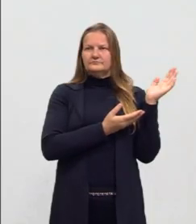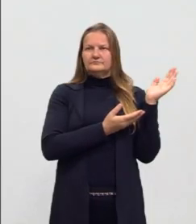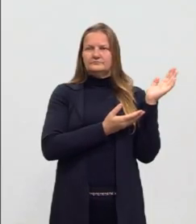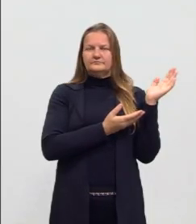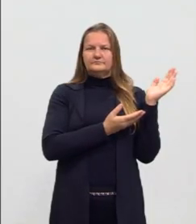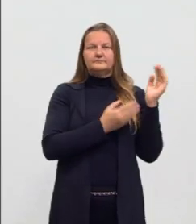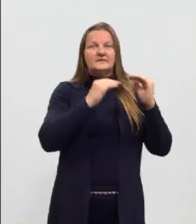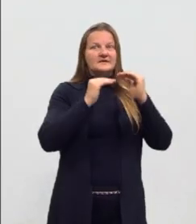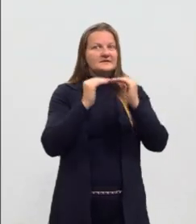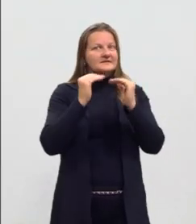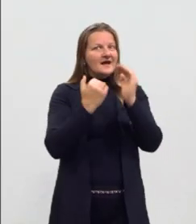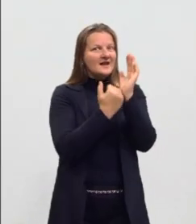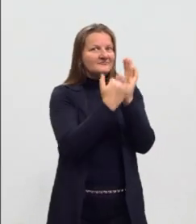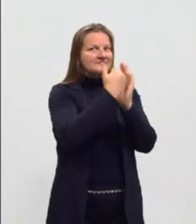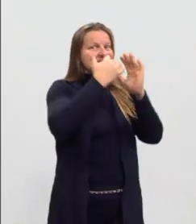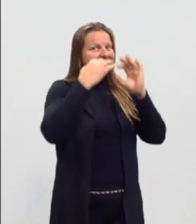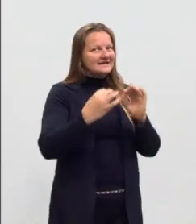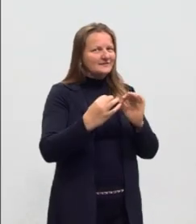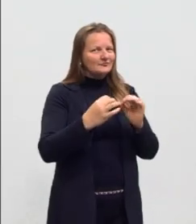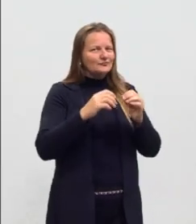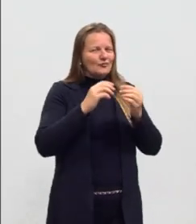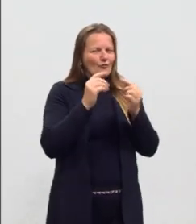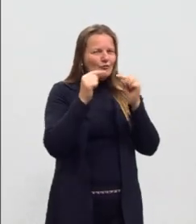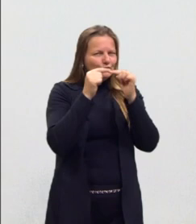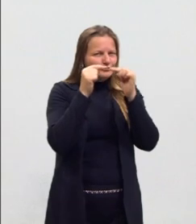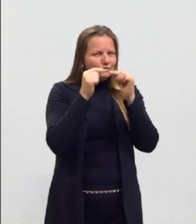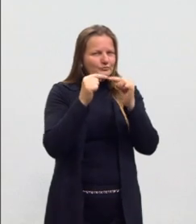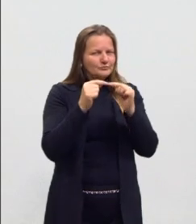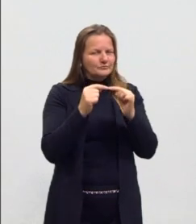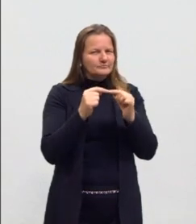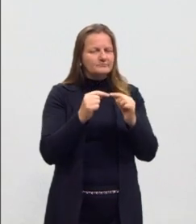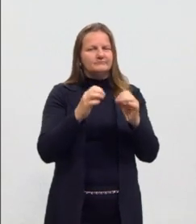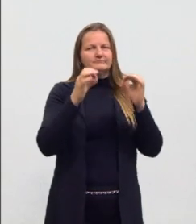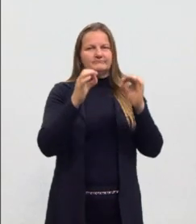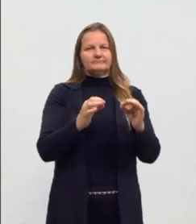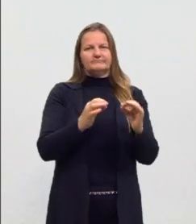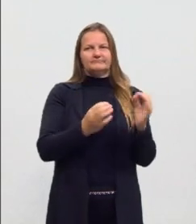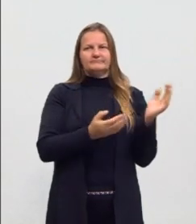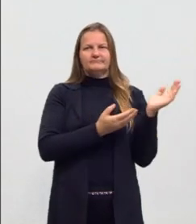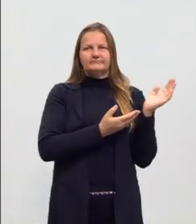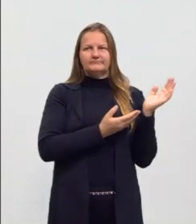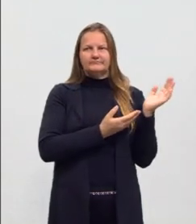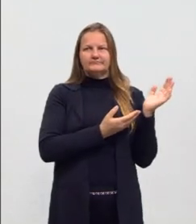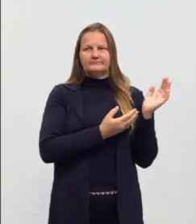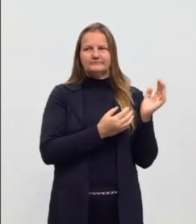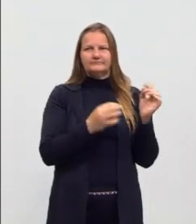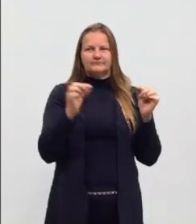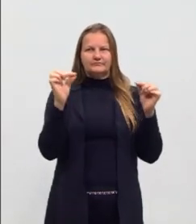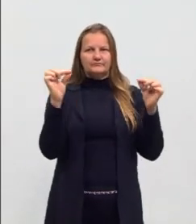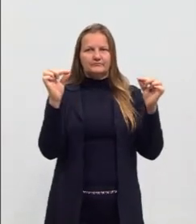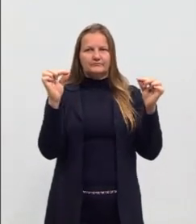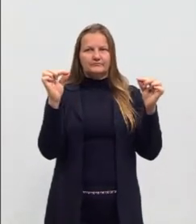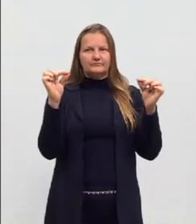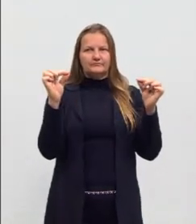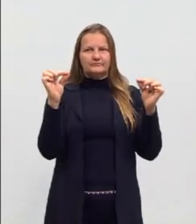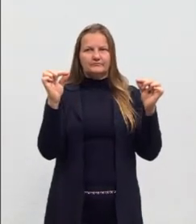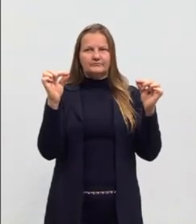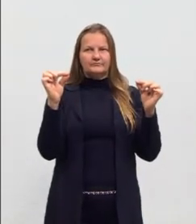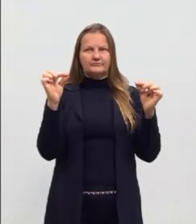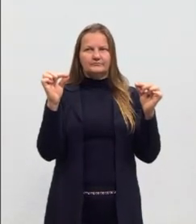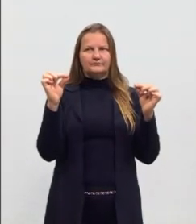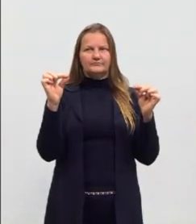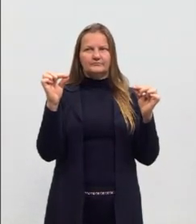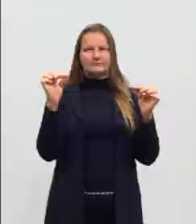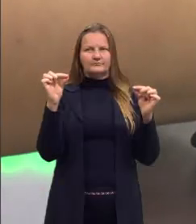escala tá correta um de um pouquinho ou a gente pega aqui vamos ver Alice O